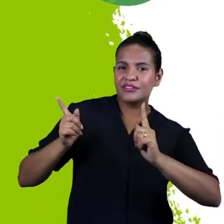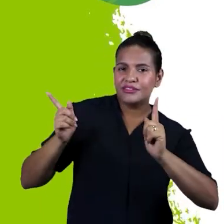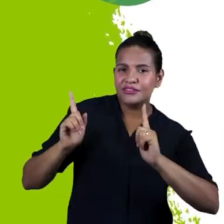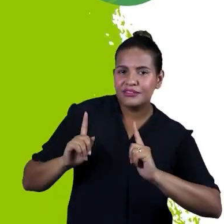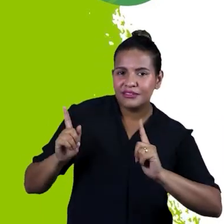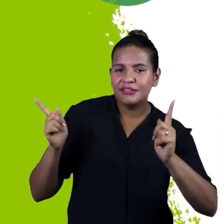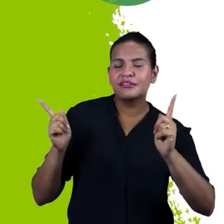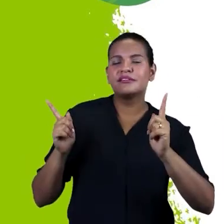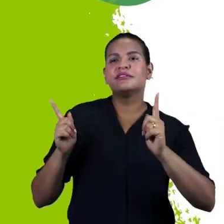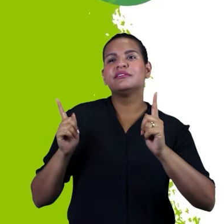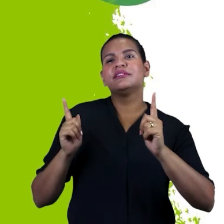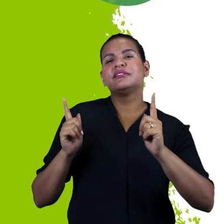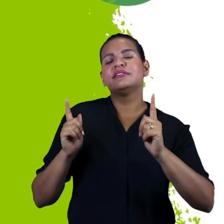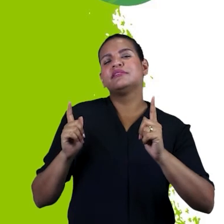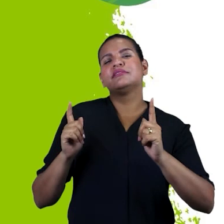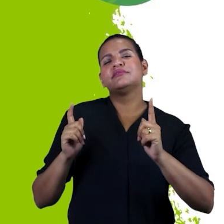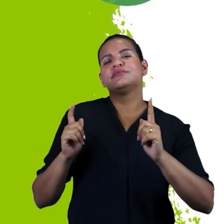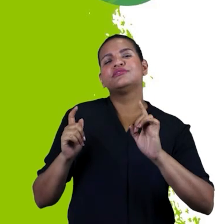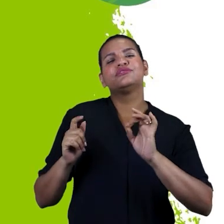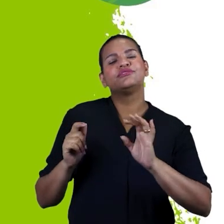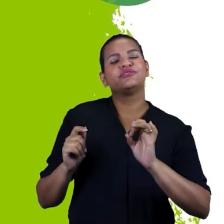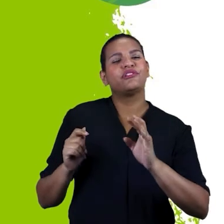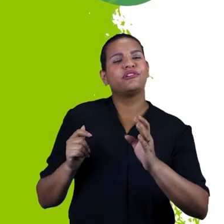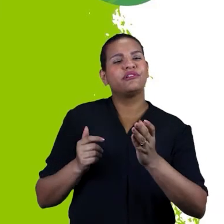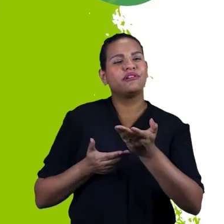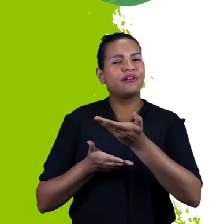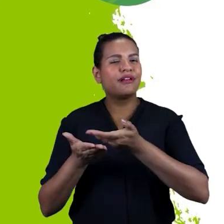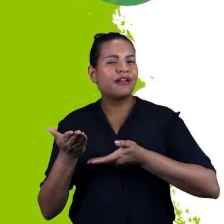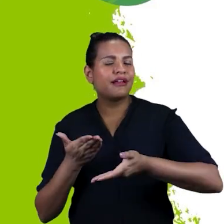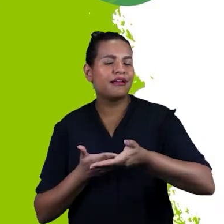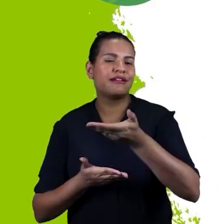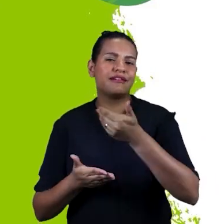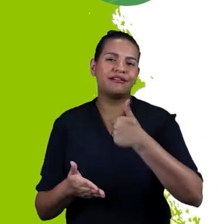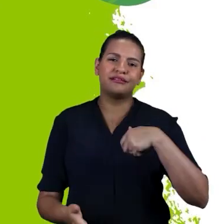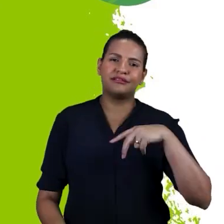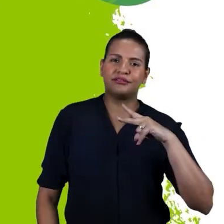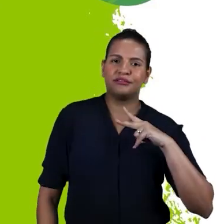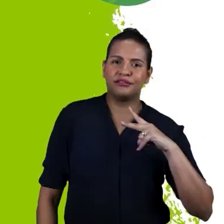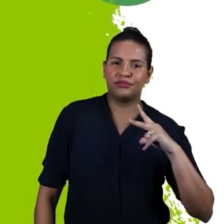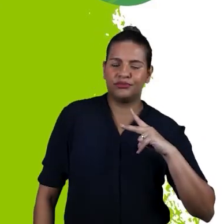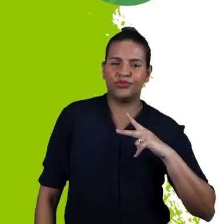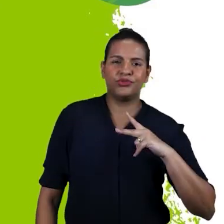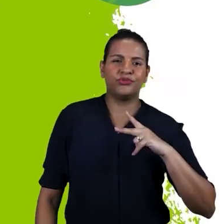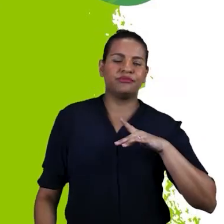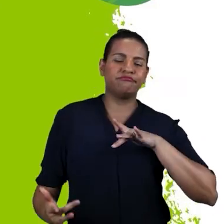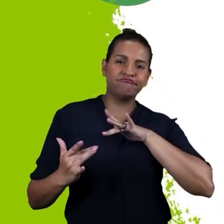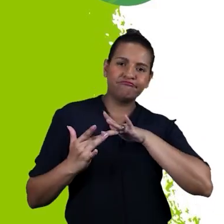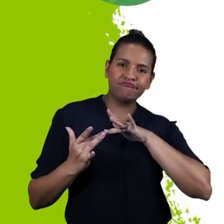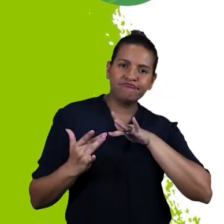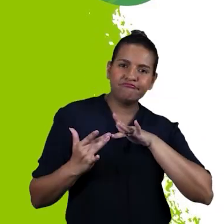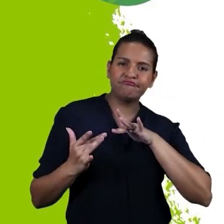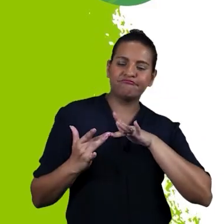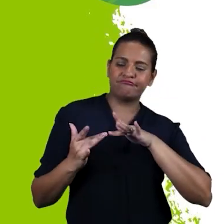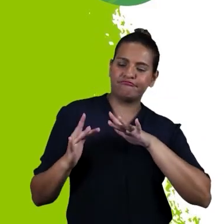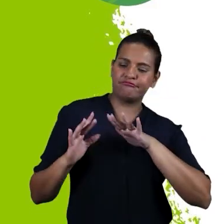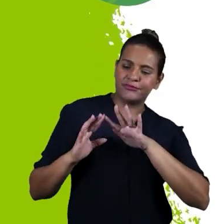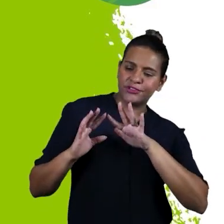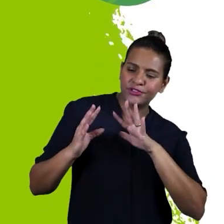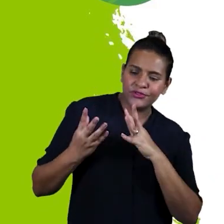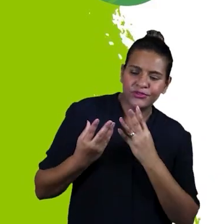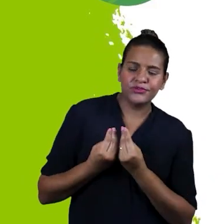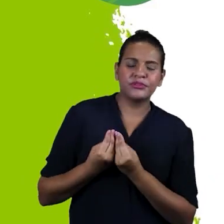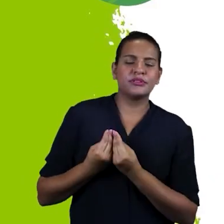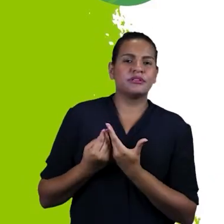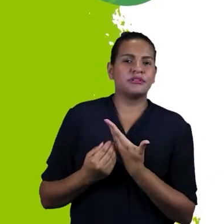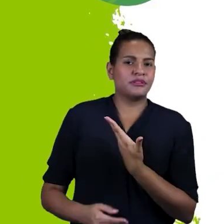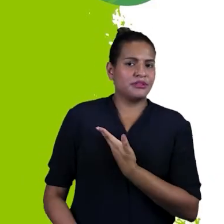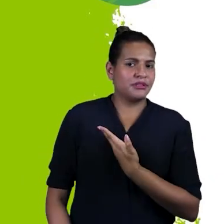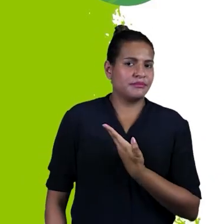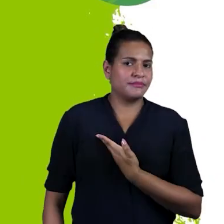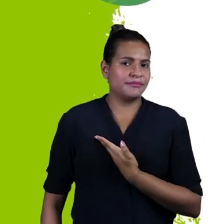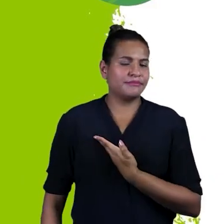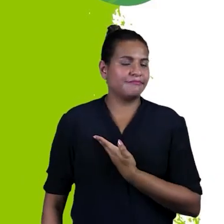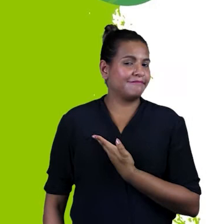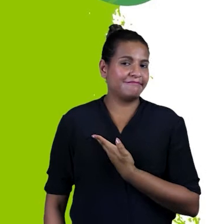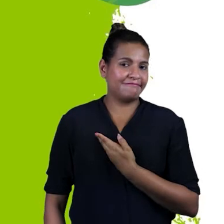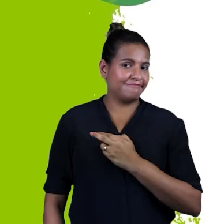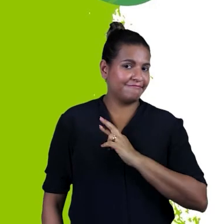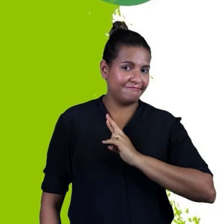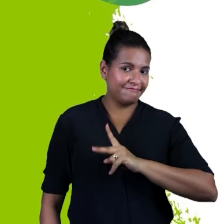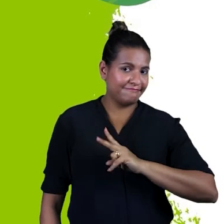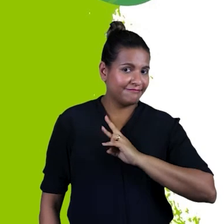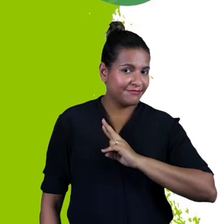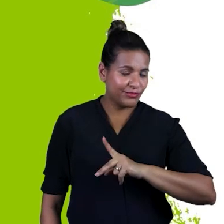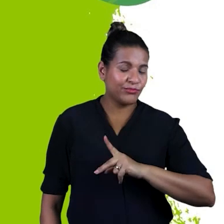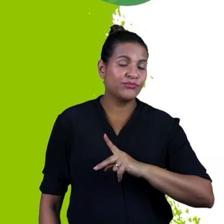apenas para o entretenimento, para algo mais interativo, algo mais individual, um contato